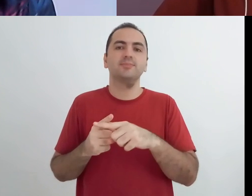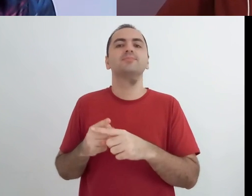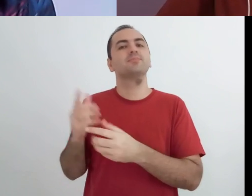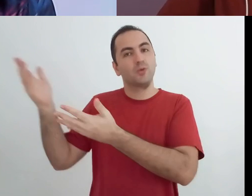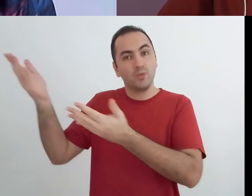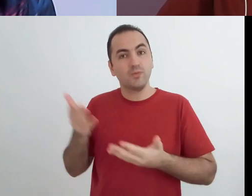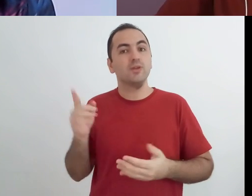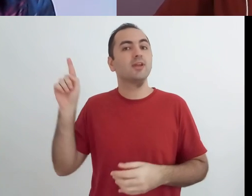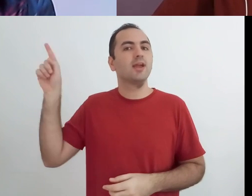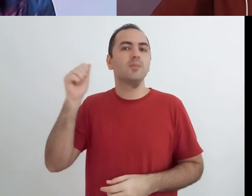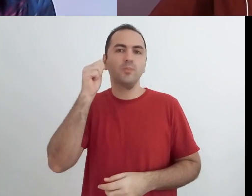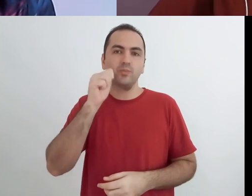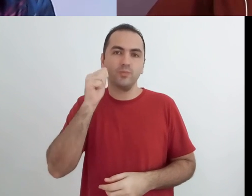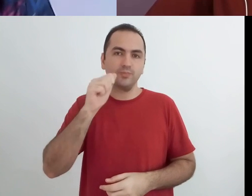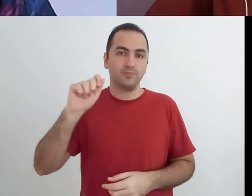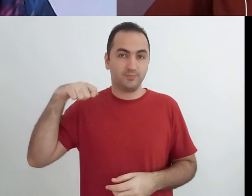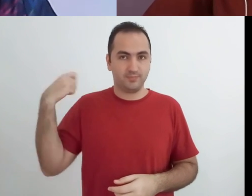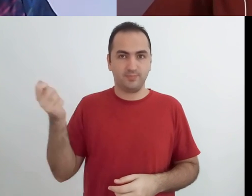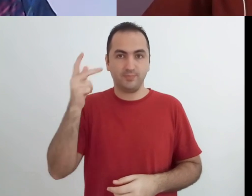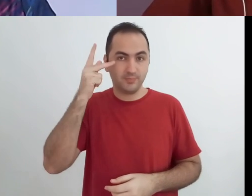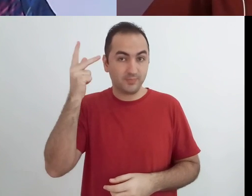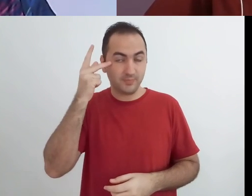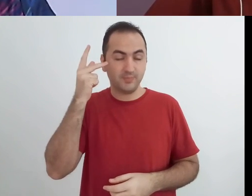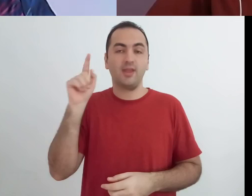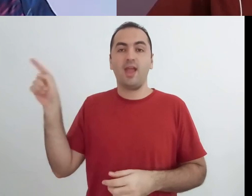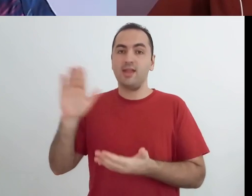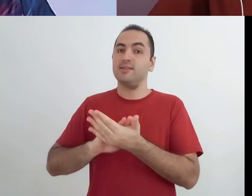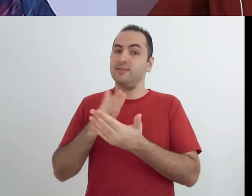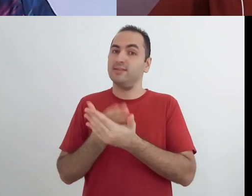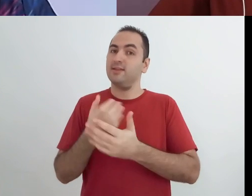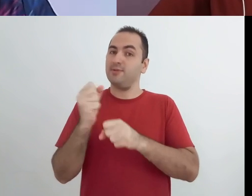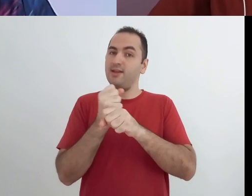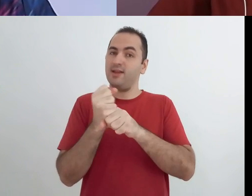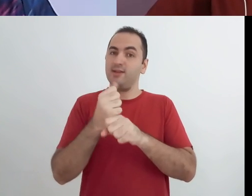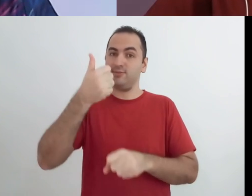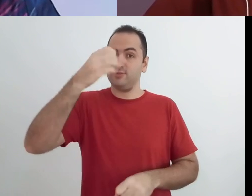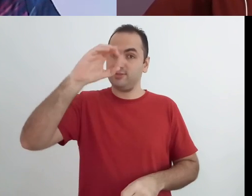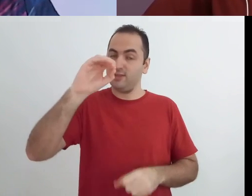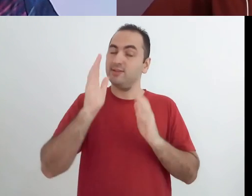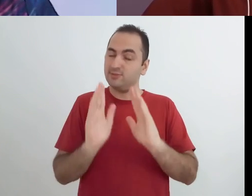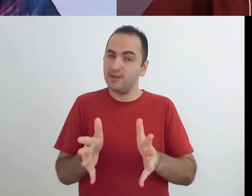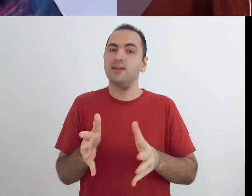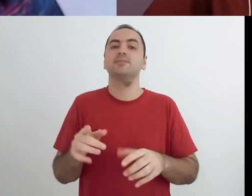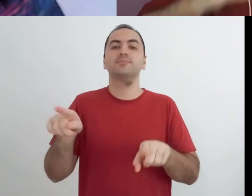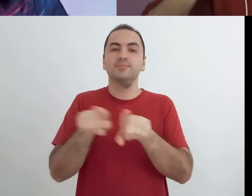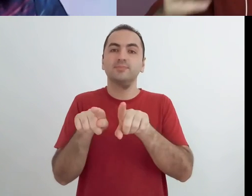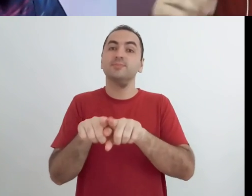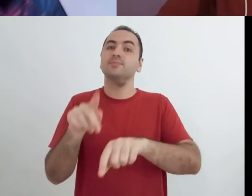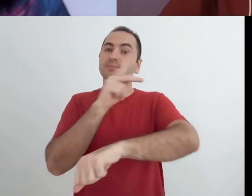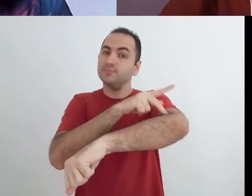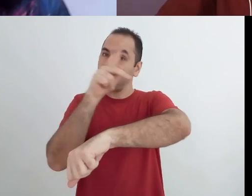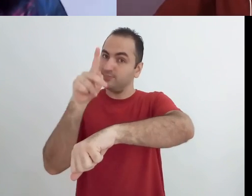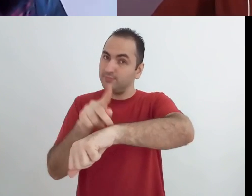ela é intérprete já há mais de 10 anos e também é pedagoga na área de deficiências,